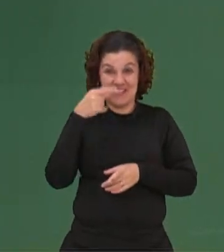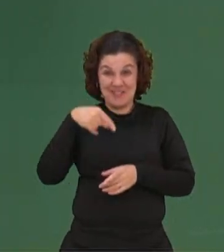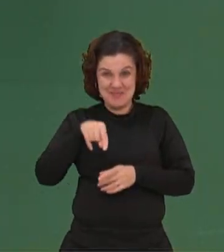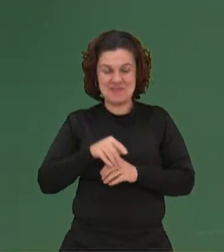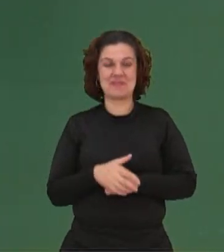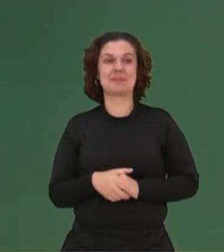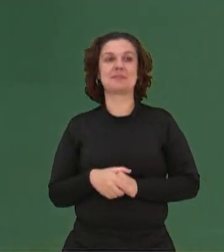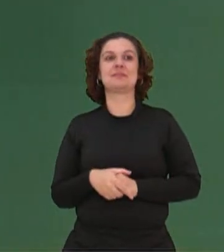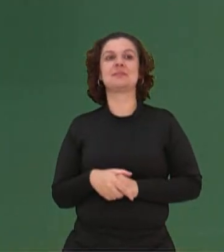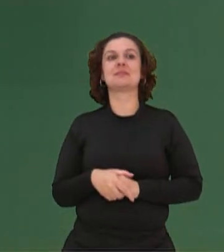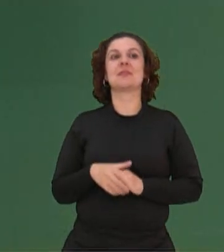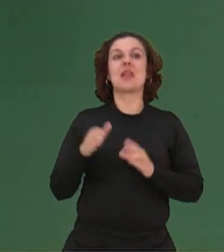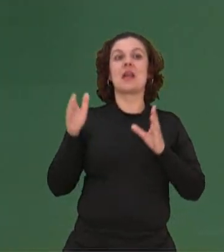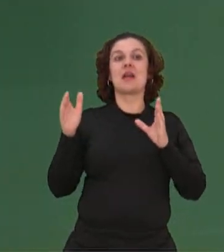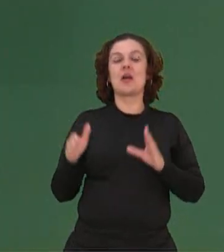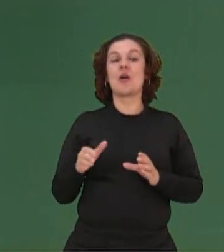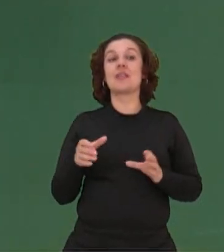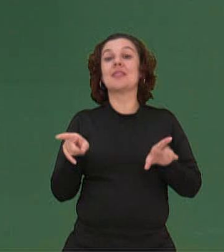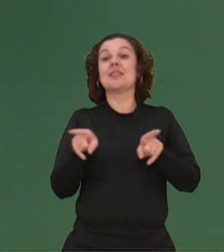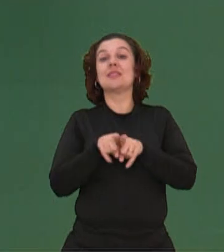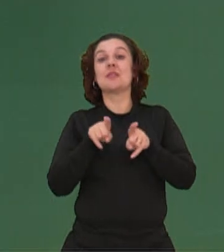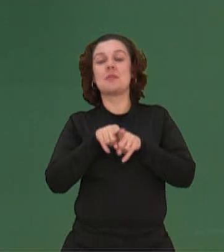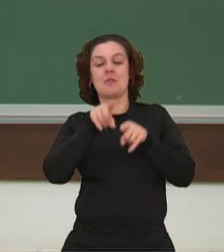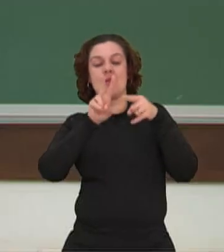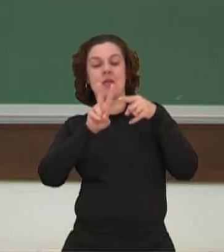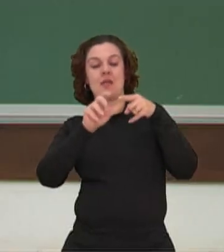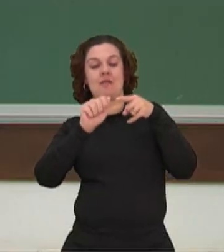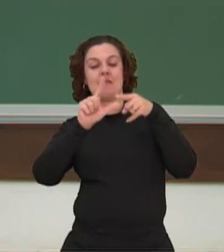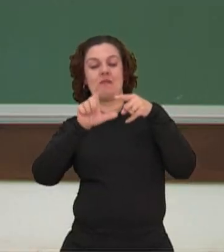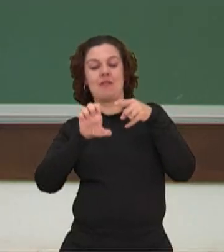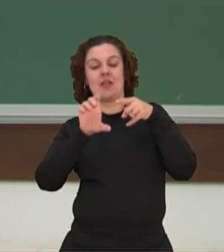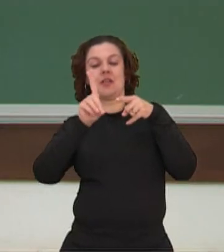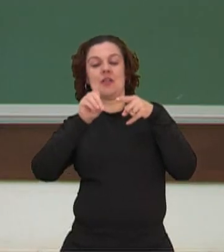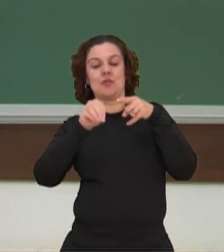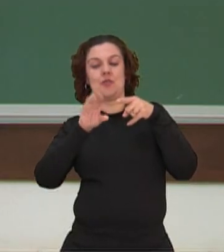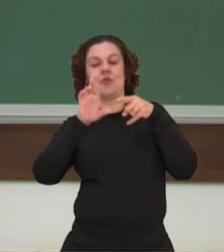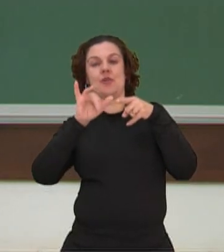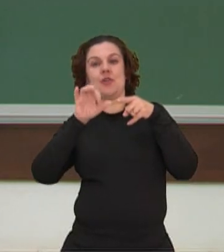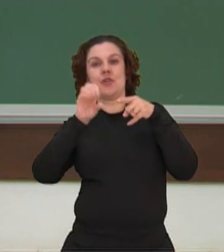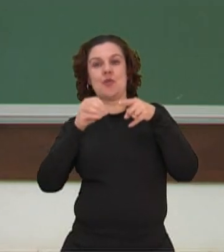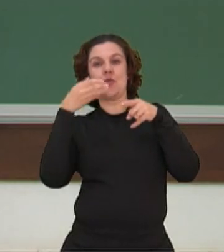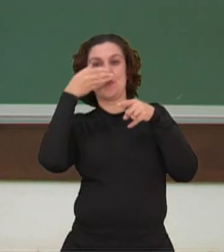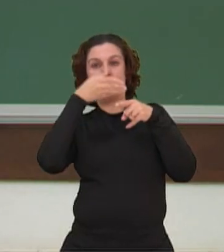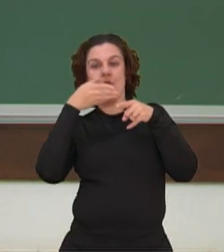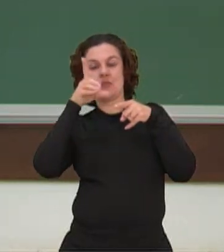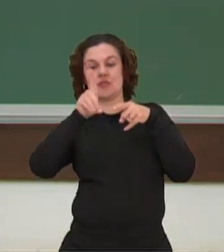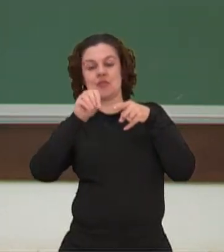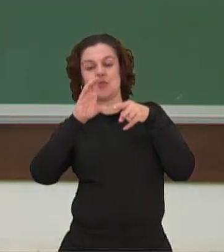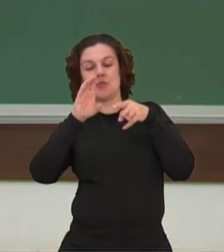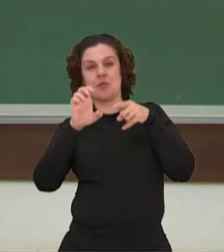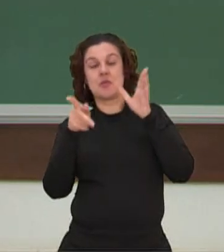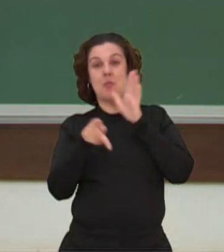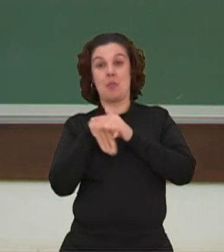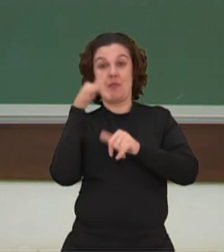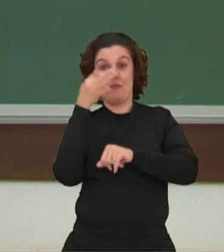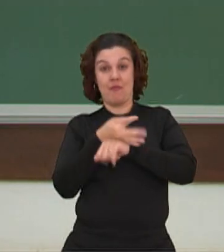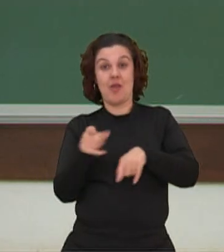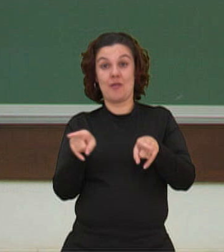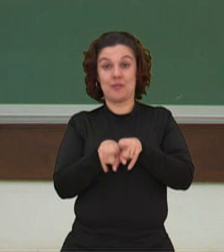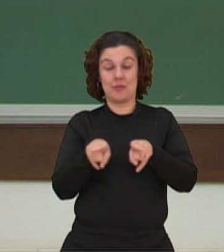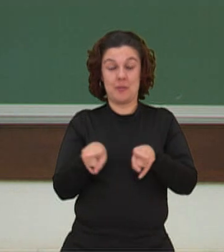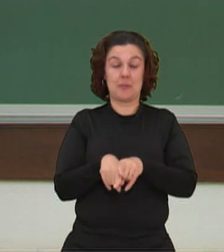parceiros. Ainda, a Companhia Vale do Rio Doce, empresa de mineração de ferro, e